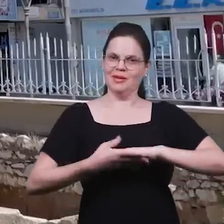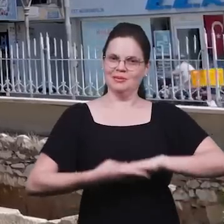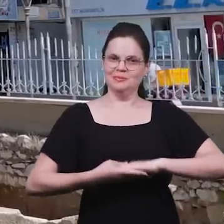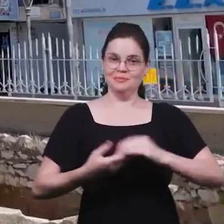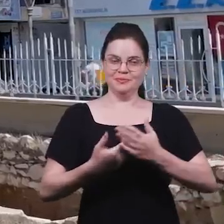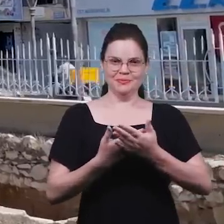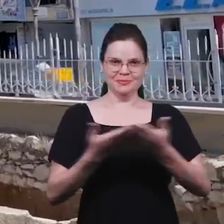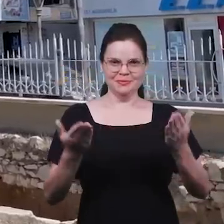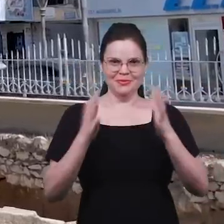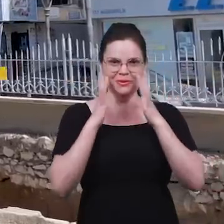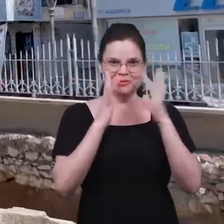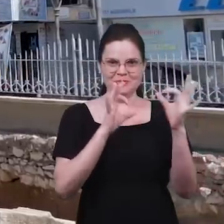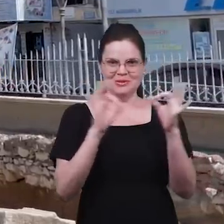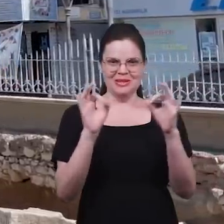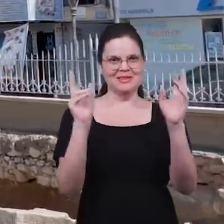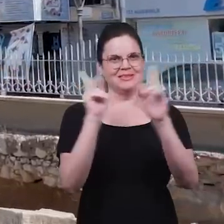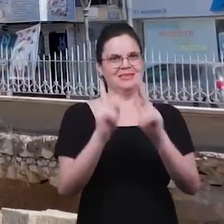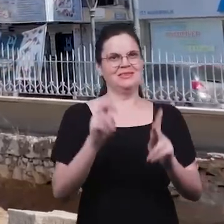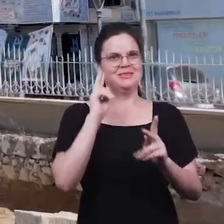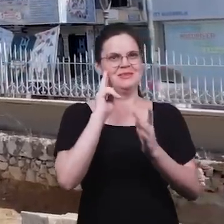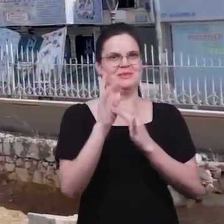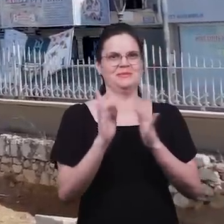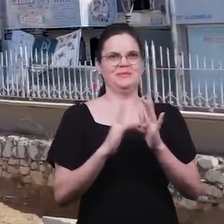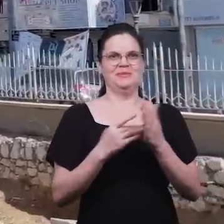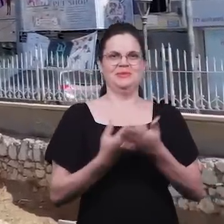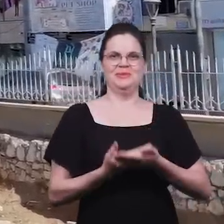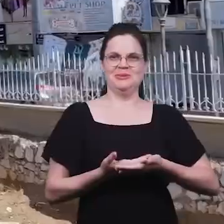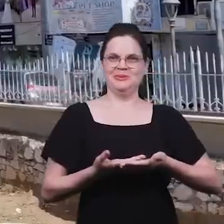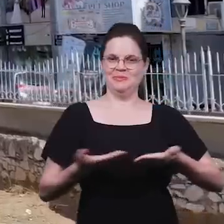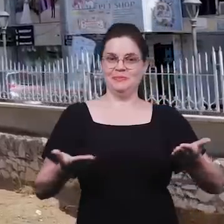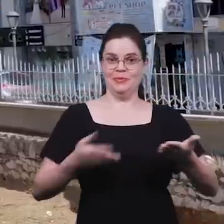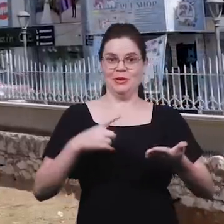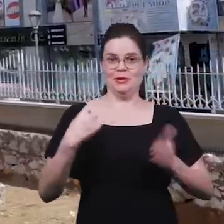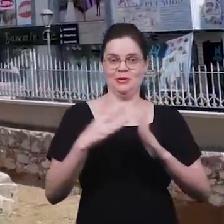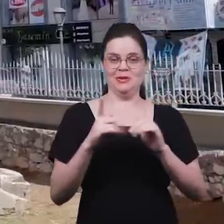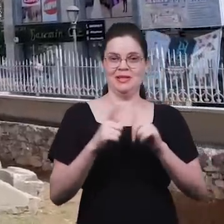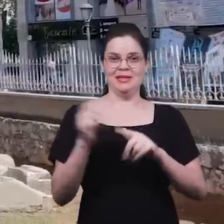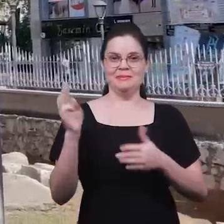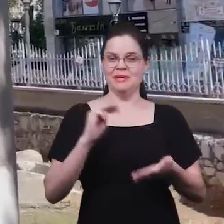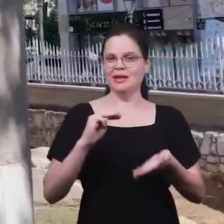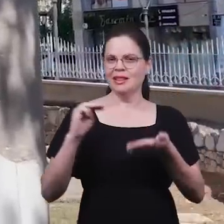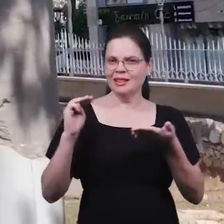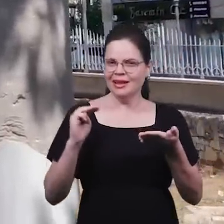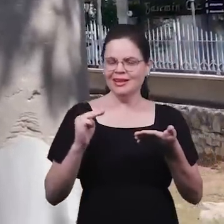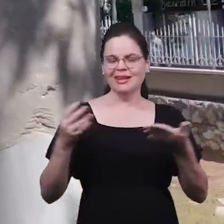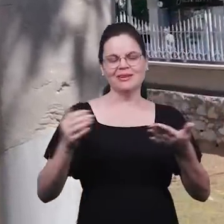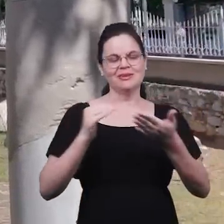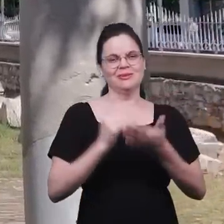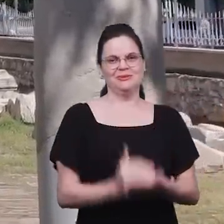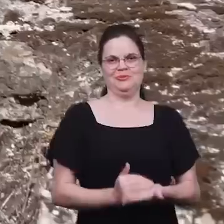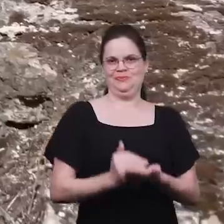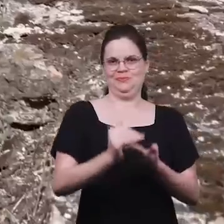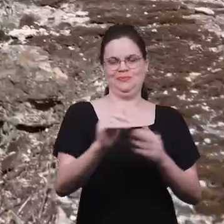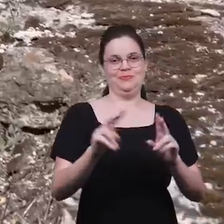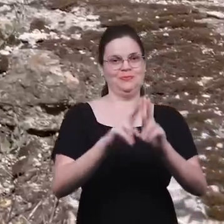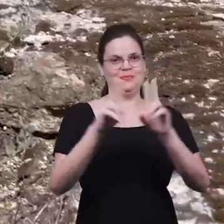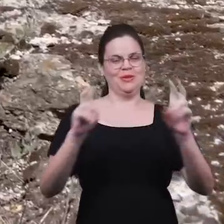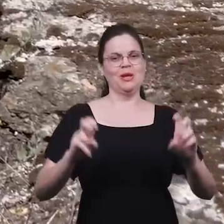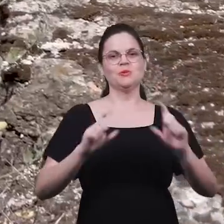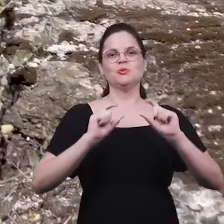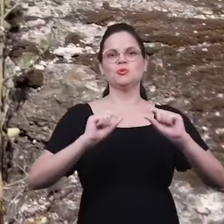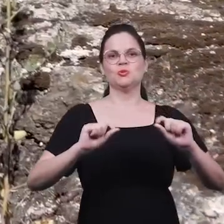Eu saúdo todos aqueles que nos assistem com a paz do Senhor Jesus. Nós somos a Igreja Cristã Maranata. Estamos começando agora mais